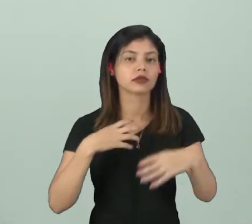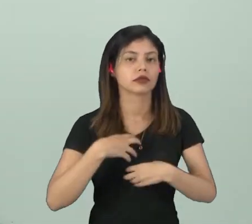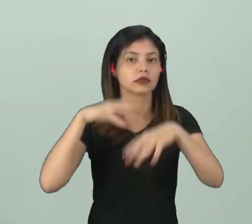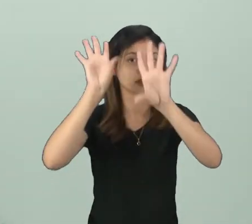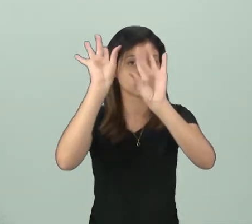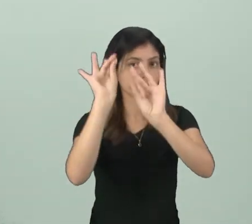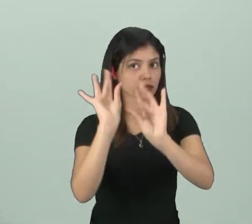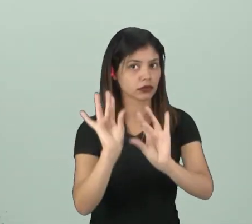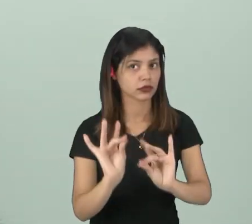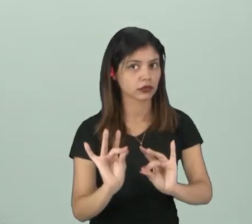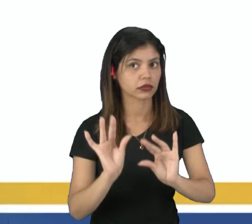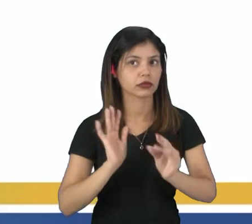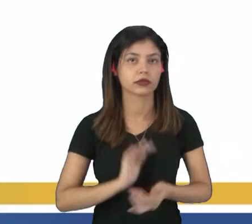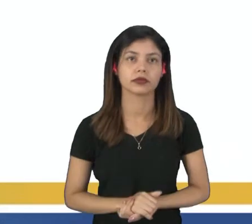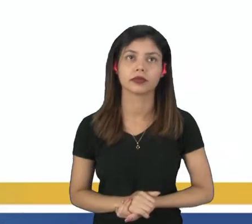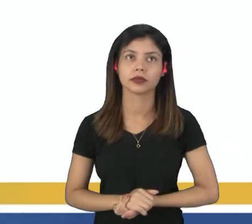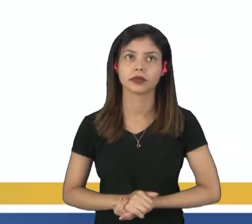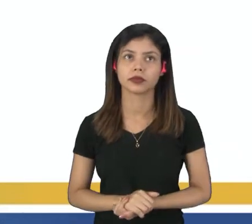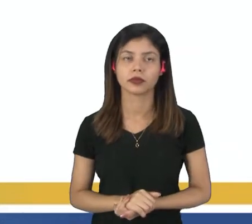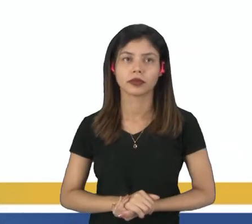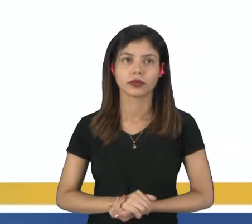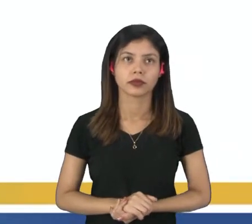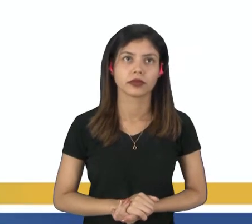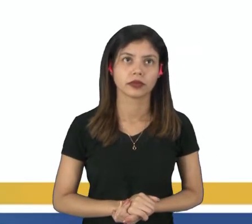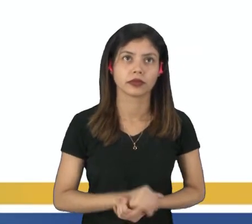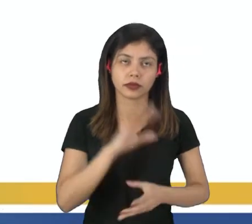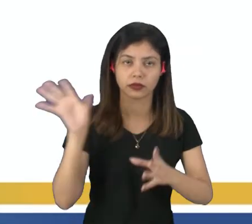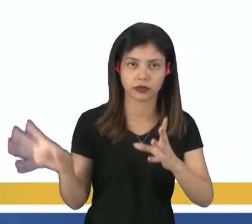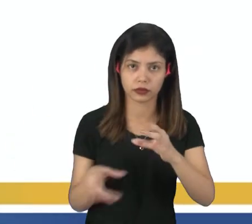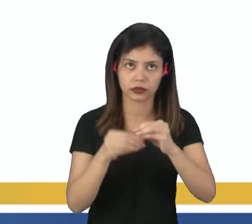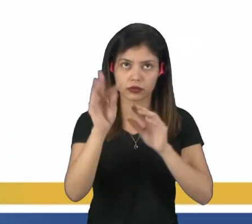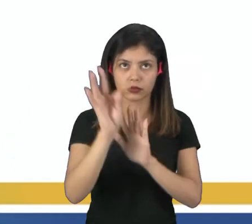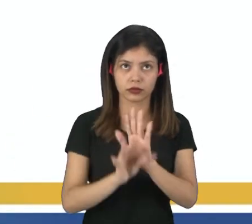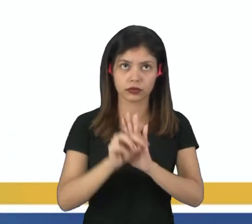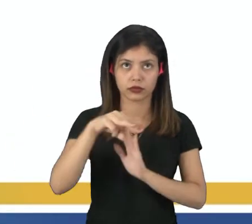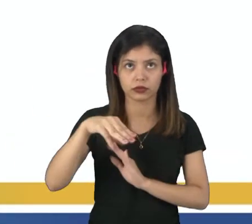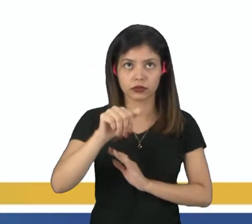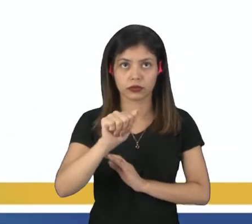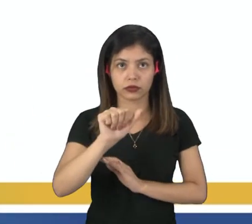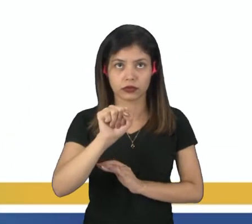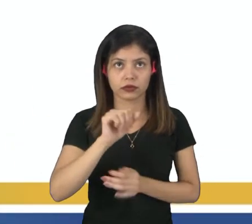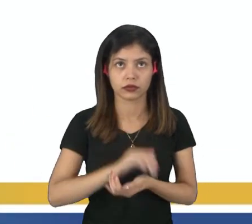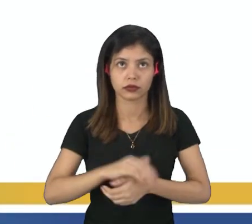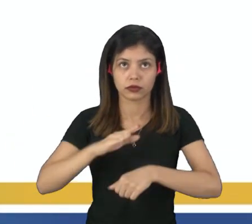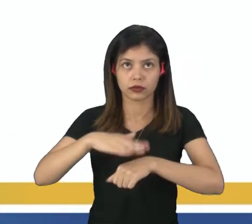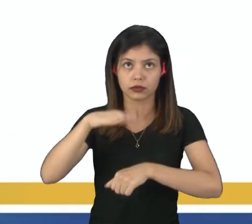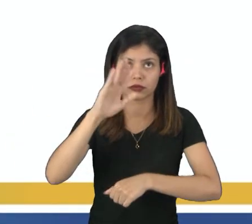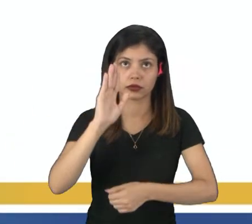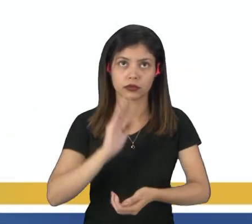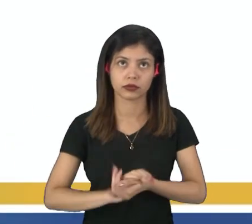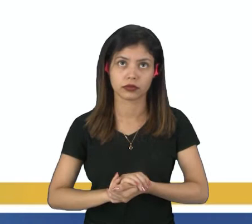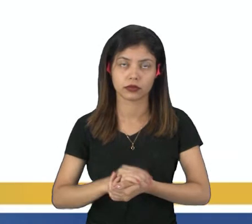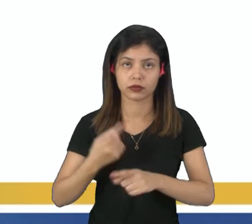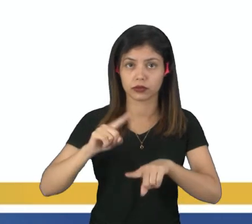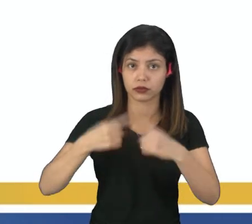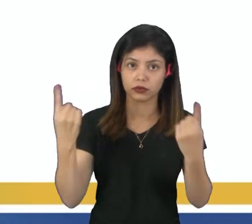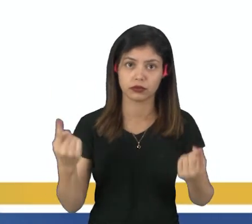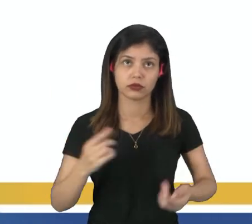um deles. Observe. Complete os textos com mas, mais ou